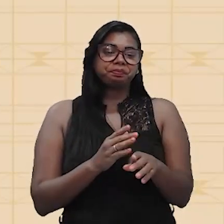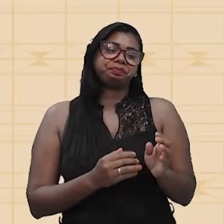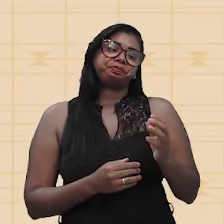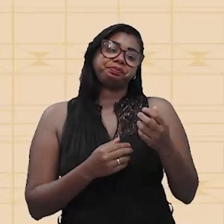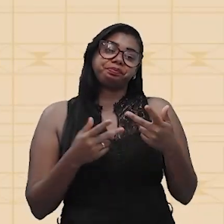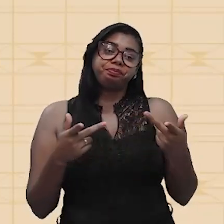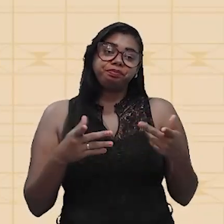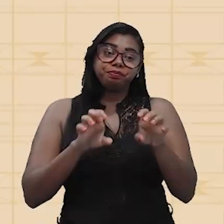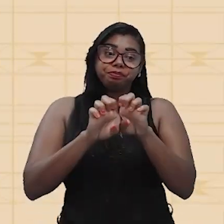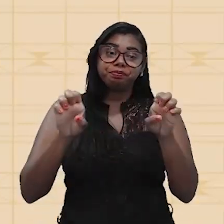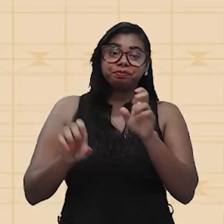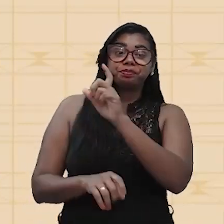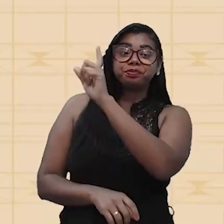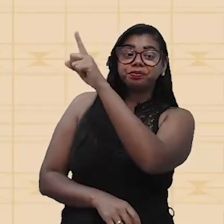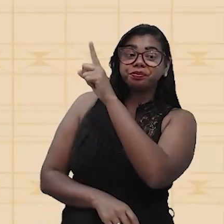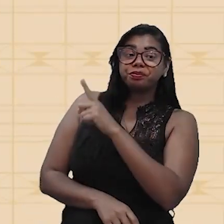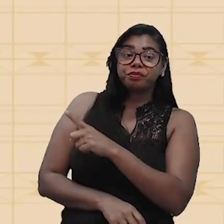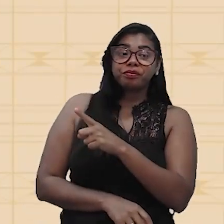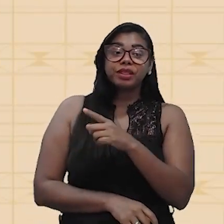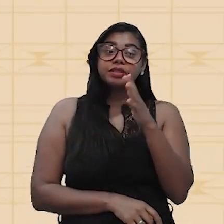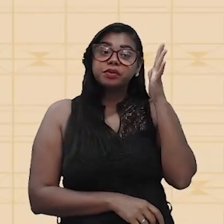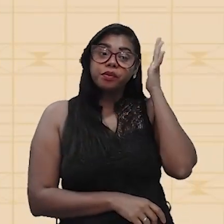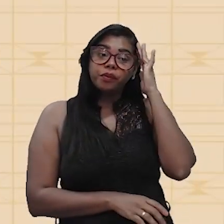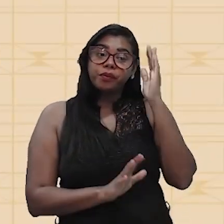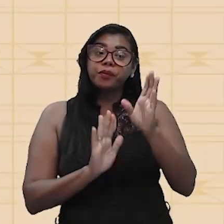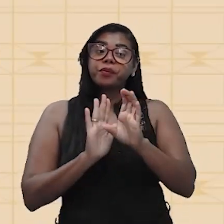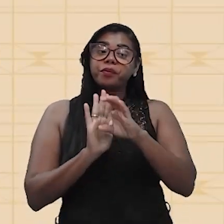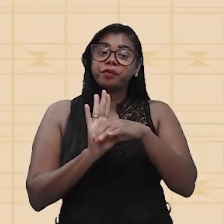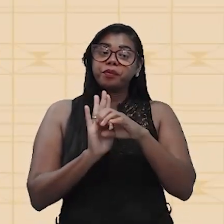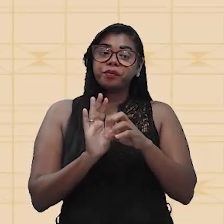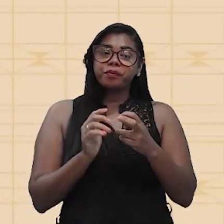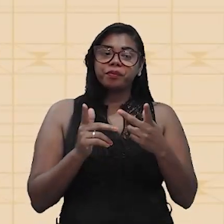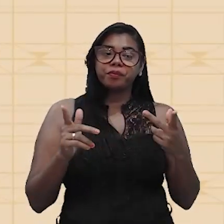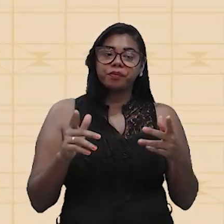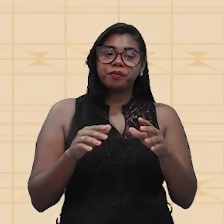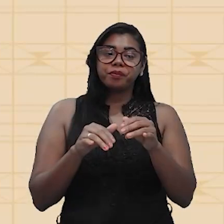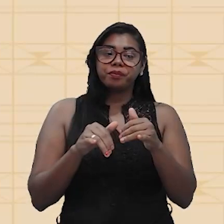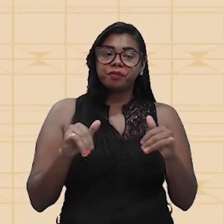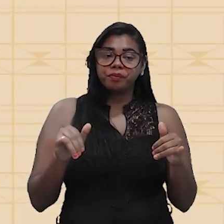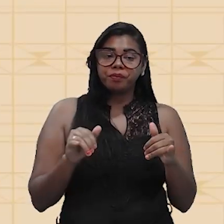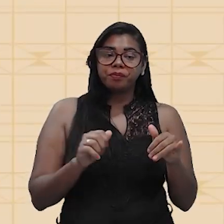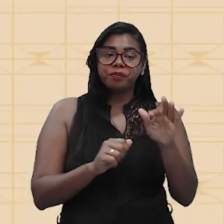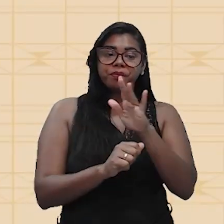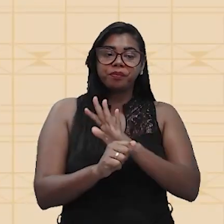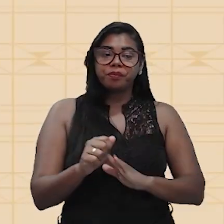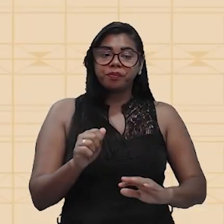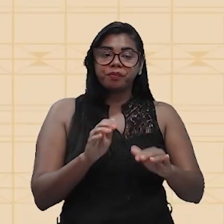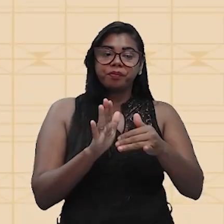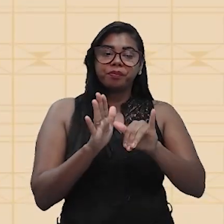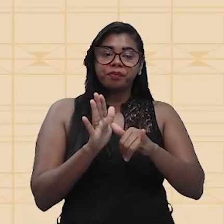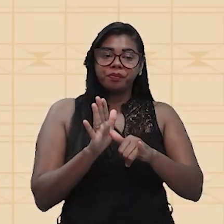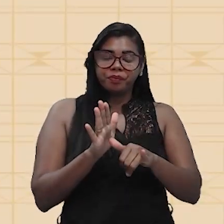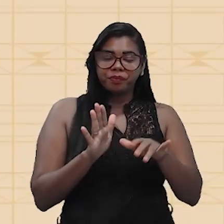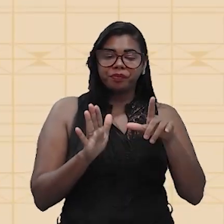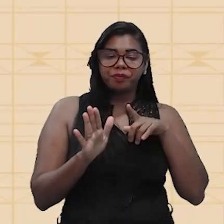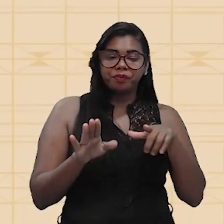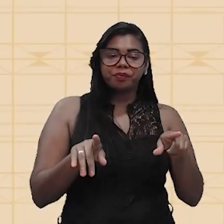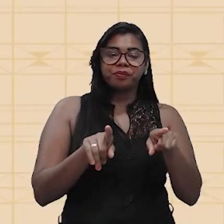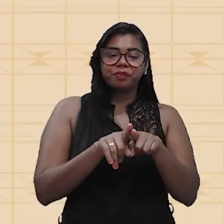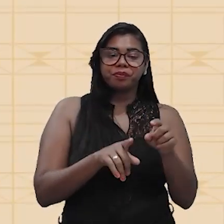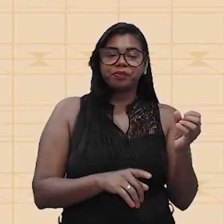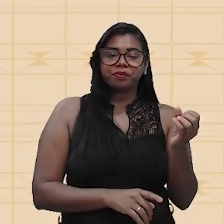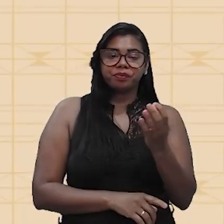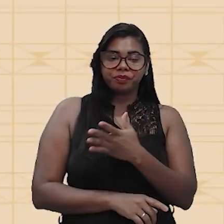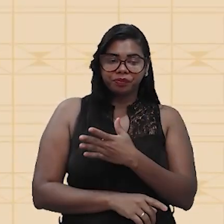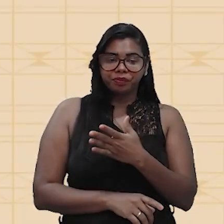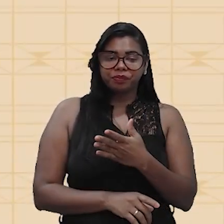você entender o conceito. Soma as forças eletromotrizes, soma os resistores e aí você tem um novo aparelho. Lembre-se